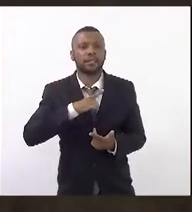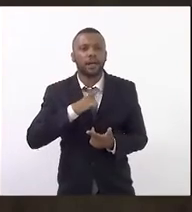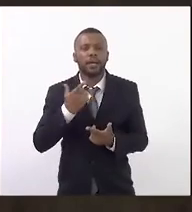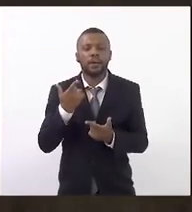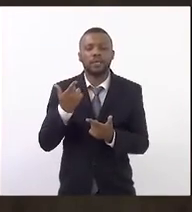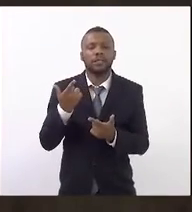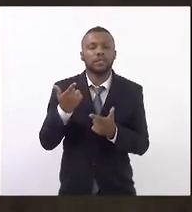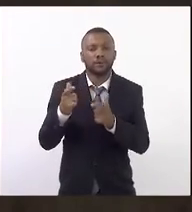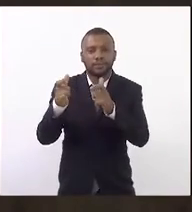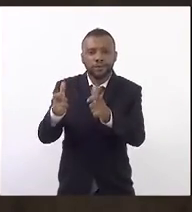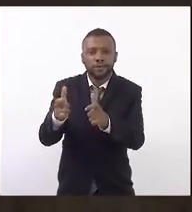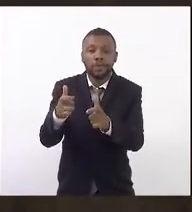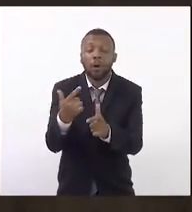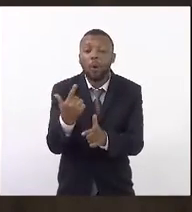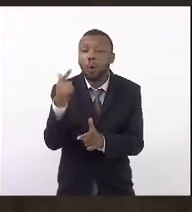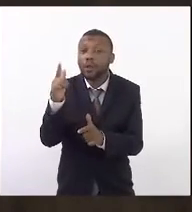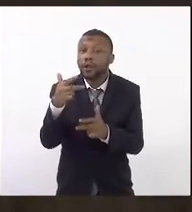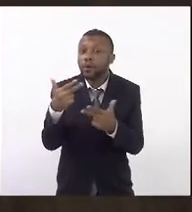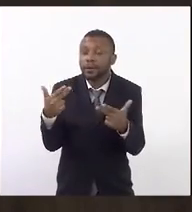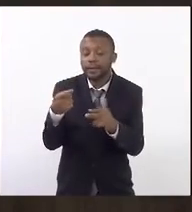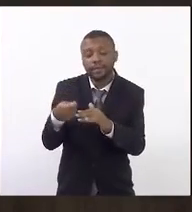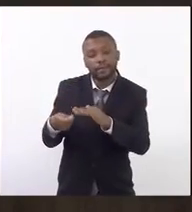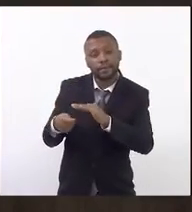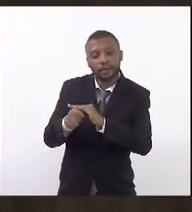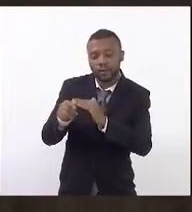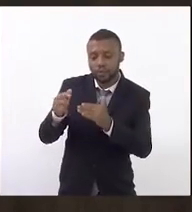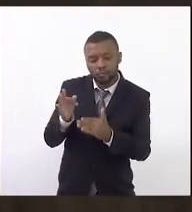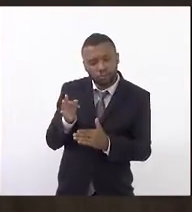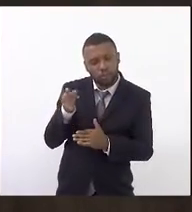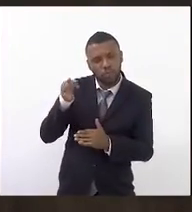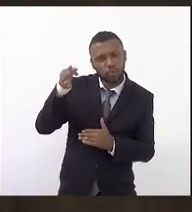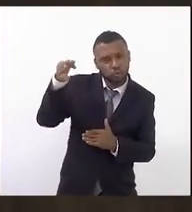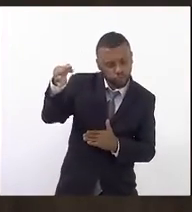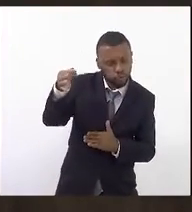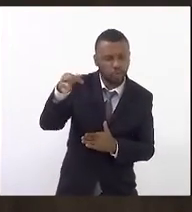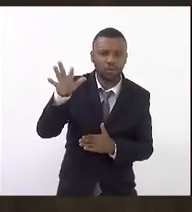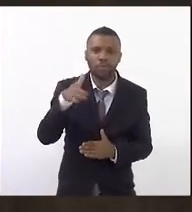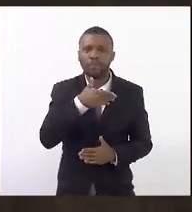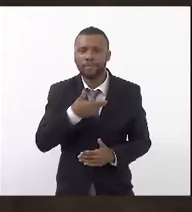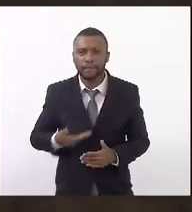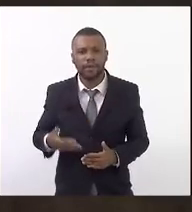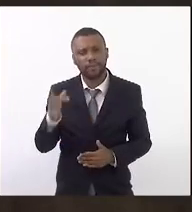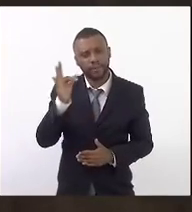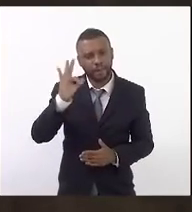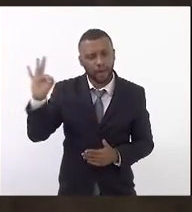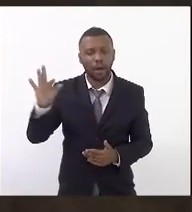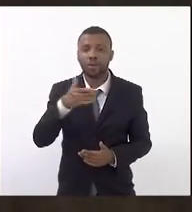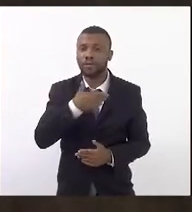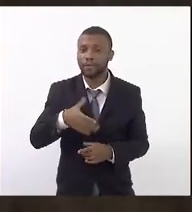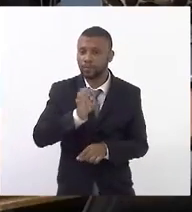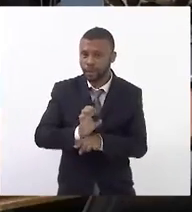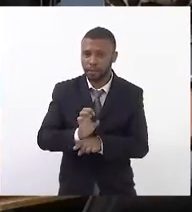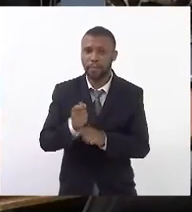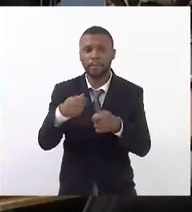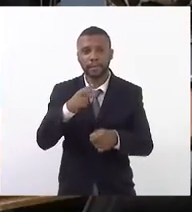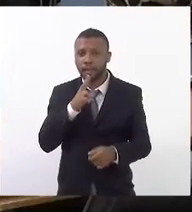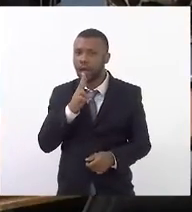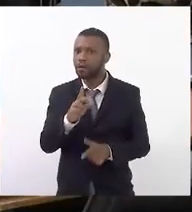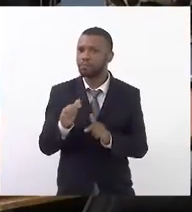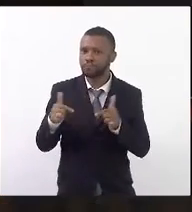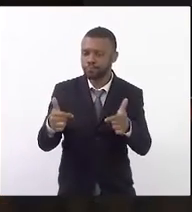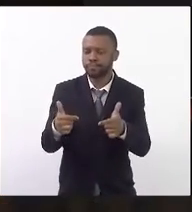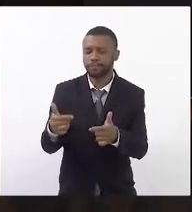outra coisa é o investimento de longo prazo, e o governo do Estado e o governo federal têm que dar a sua resposta. Obrigado, deputado Valdec. Deputado Fábio,